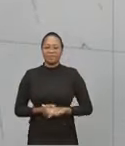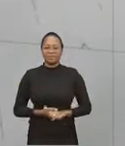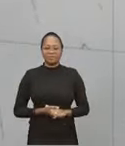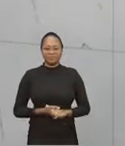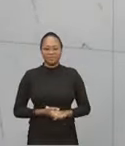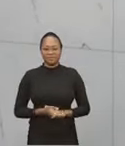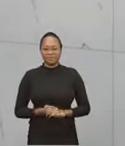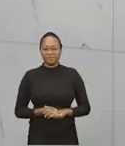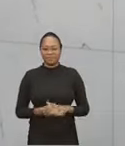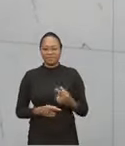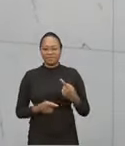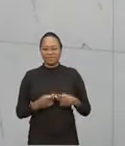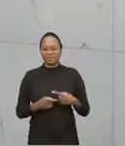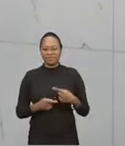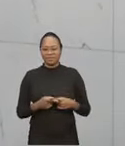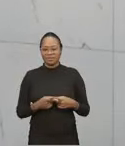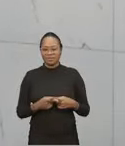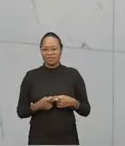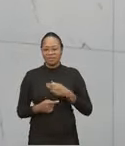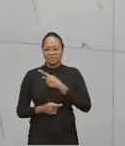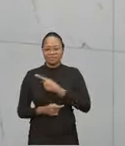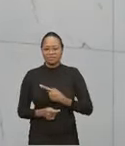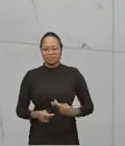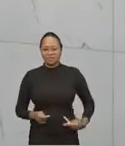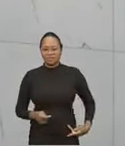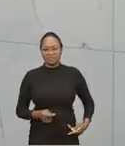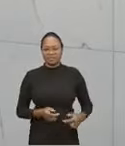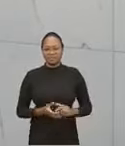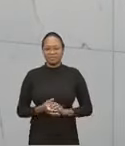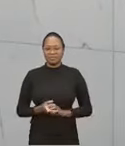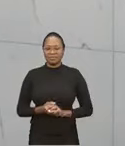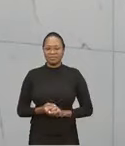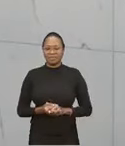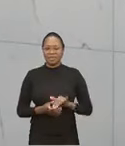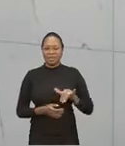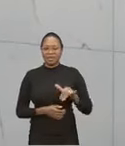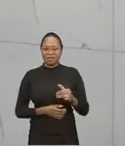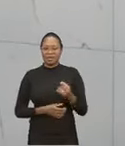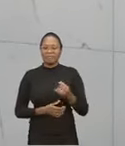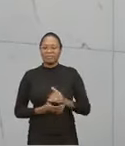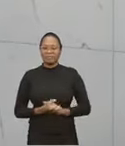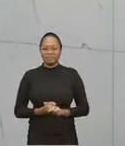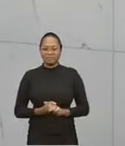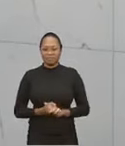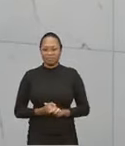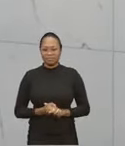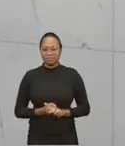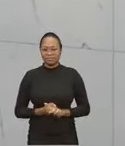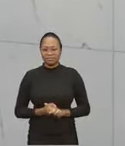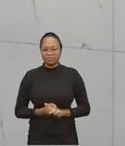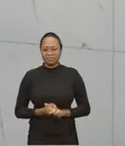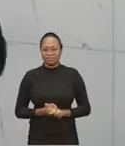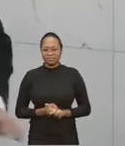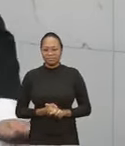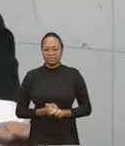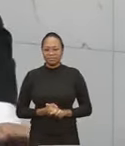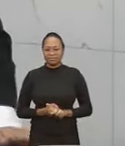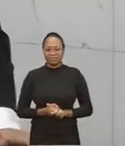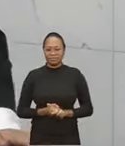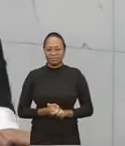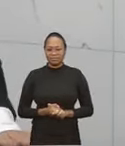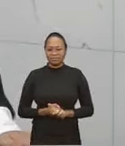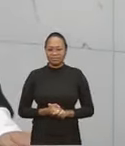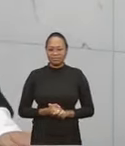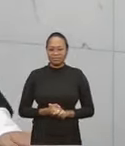senhor presidente, eu quero aproveitar aqui do meu tempo para